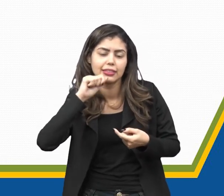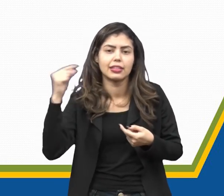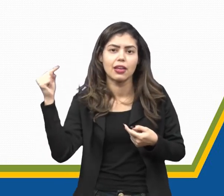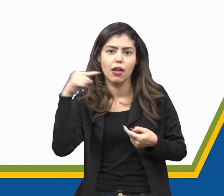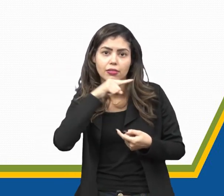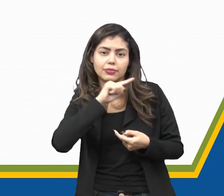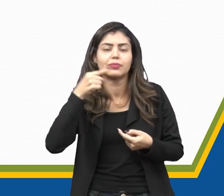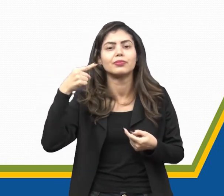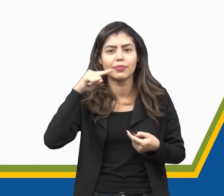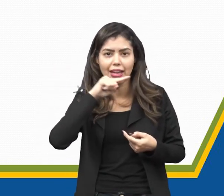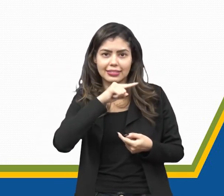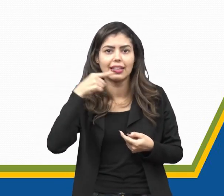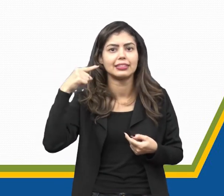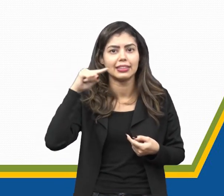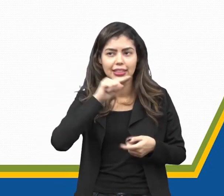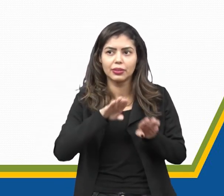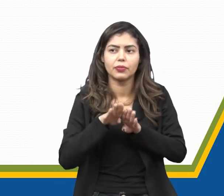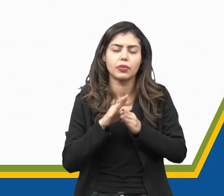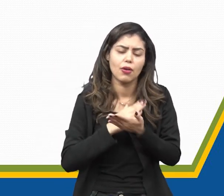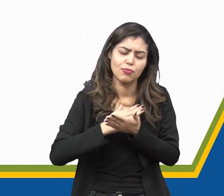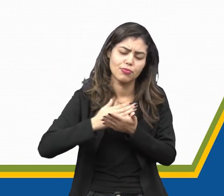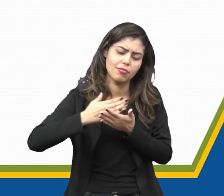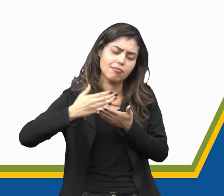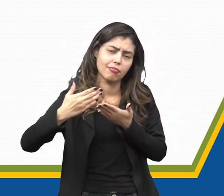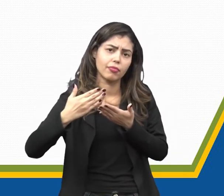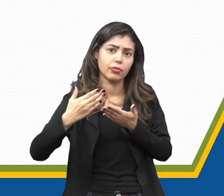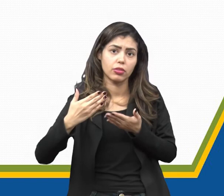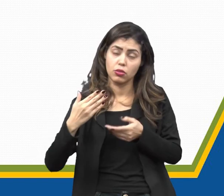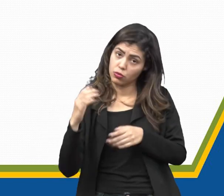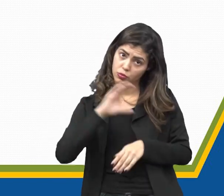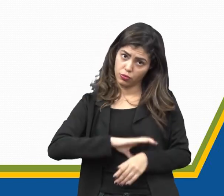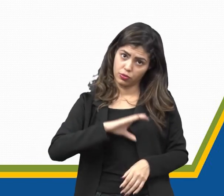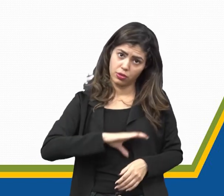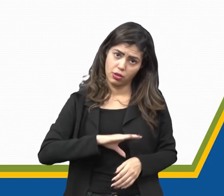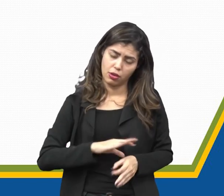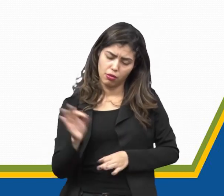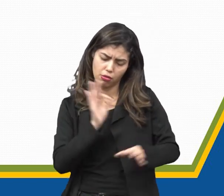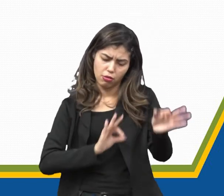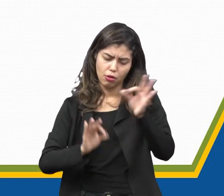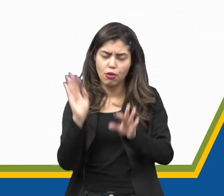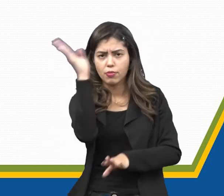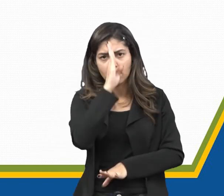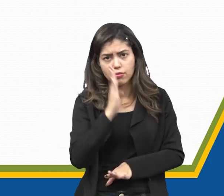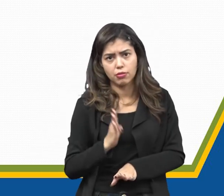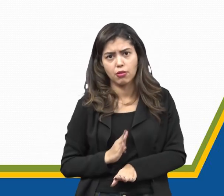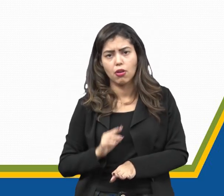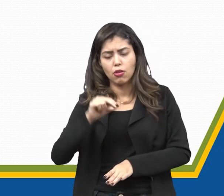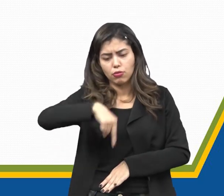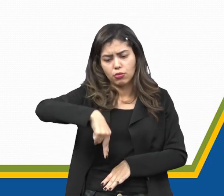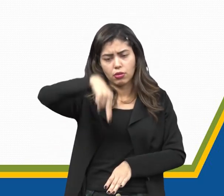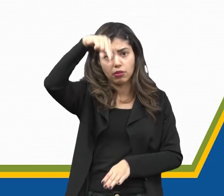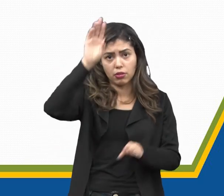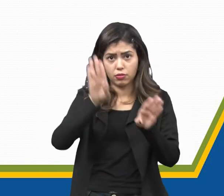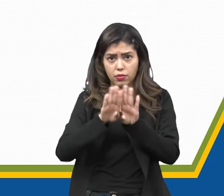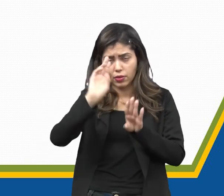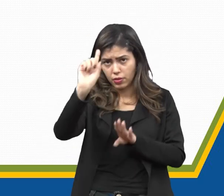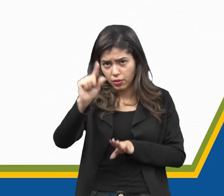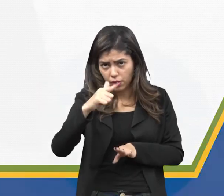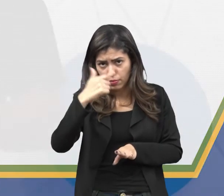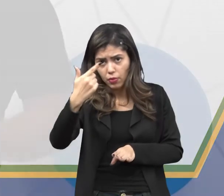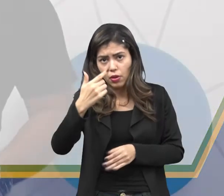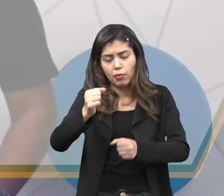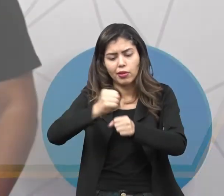vocês, tá? Ela começa lá numa época em que os portugueses colonizaram o Brasil, tá? No Nordeste, e depois, com o passar de anos e anos, elas